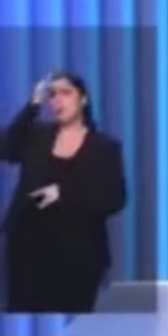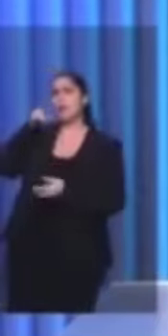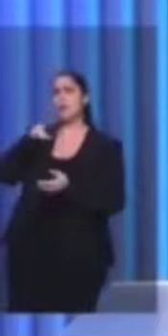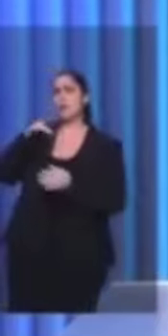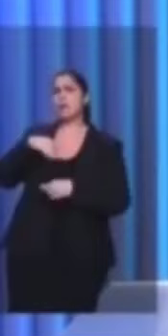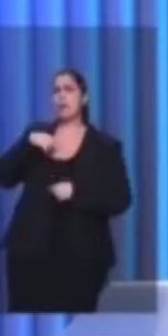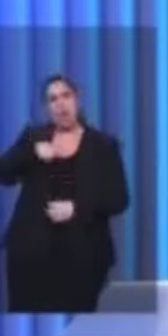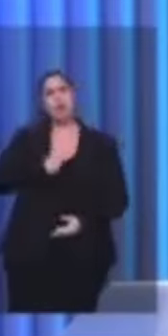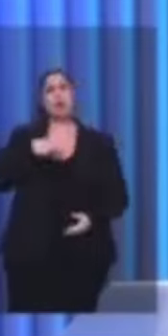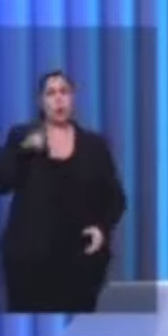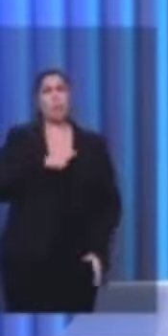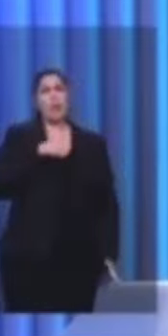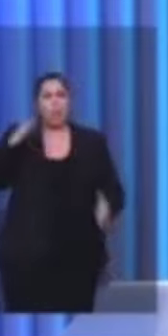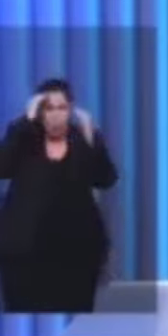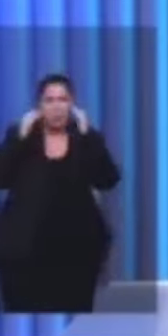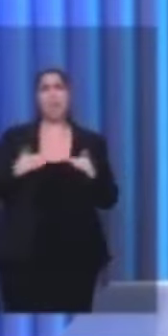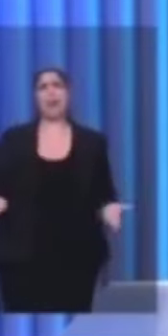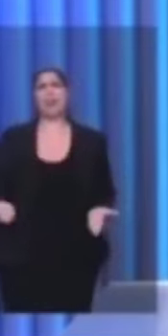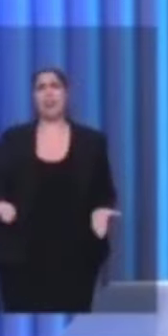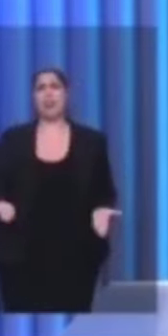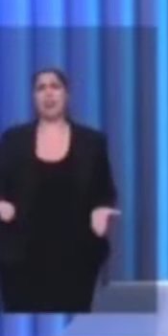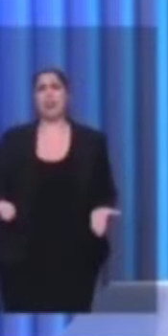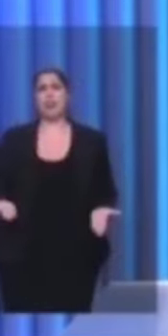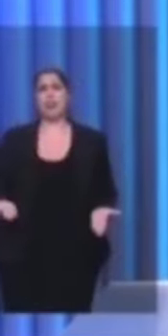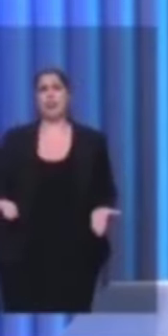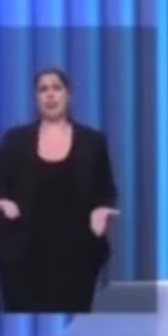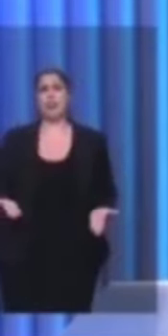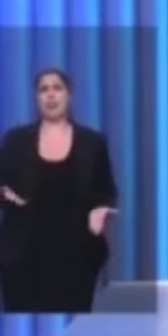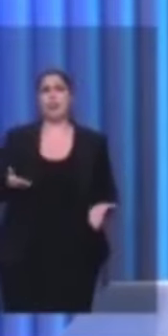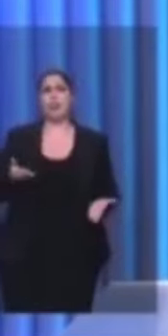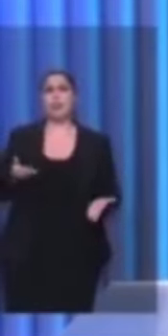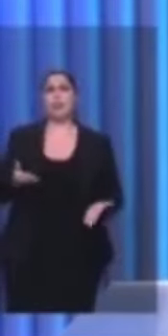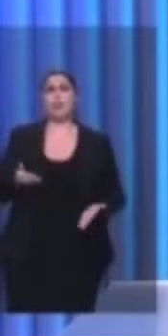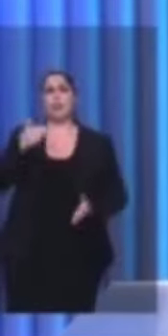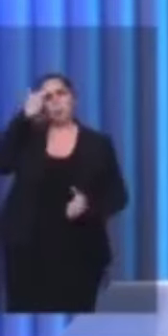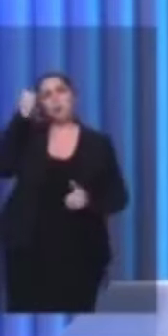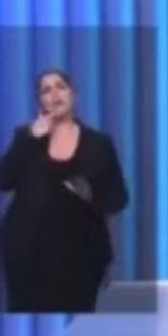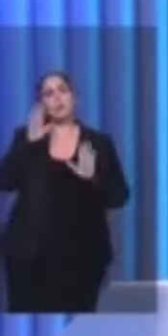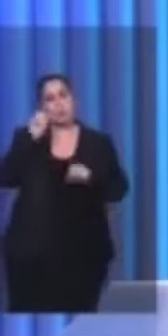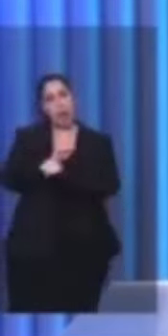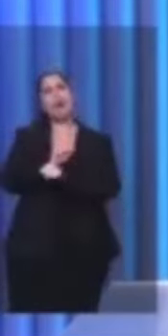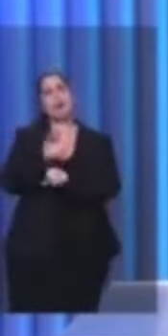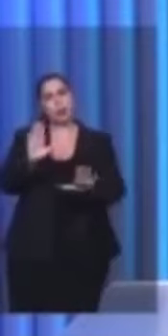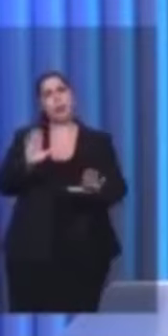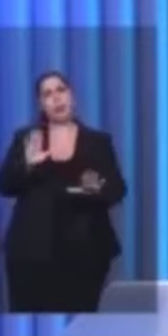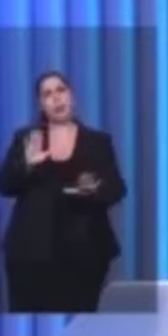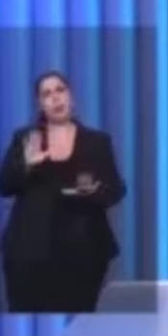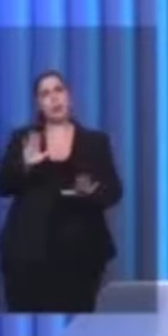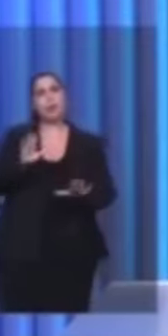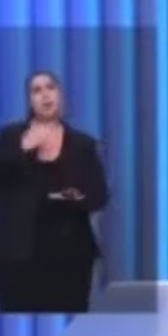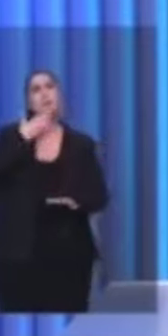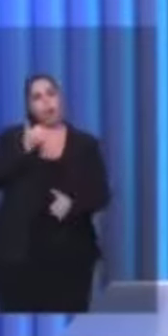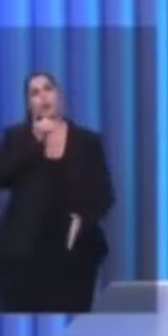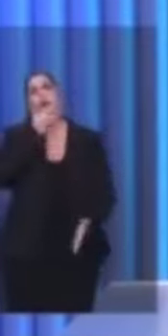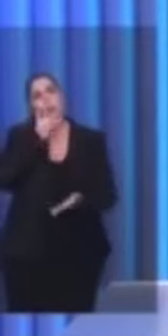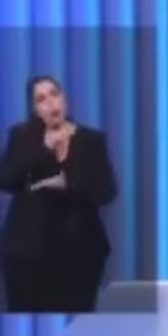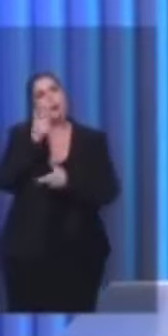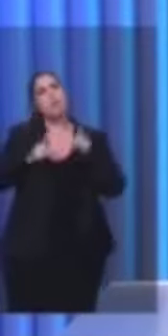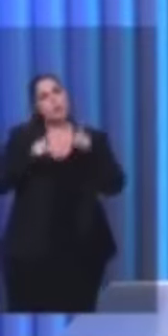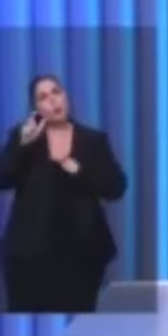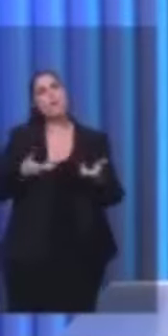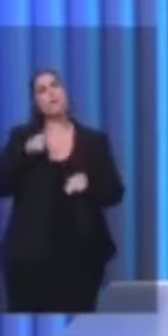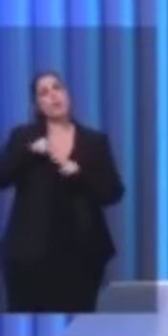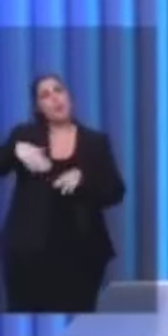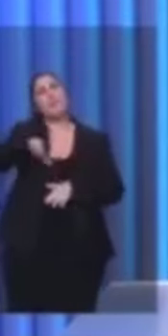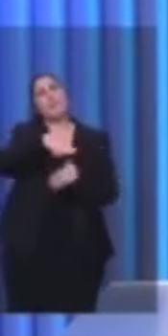por favor, nós vamos cortar os microfones dos senhores. E eu peço desculpas ao público pela cena que